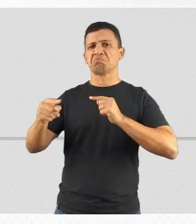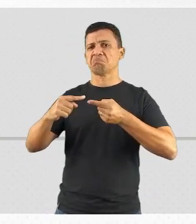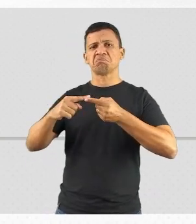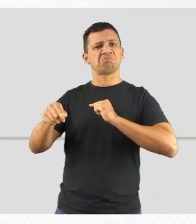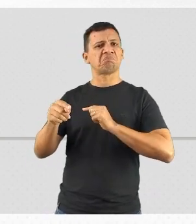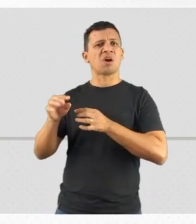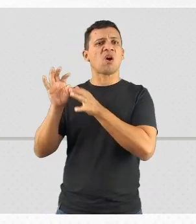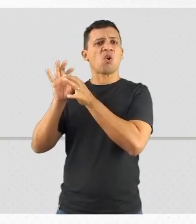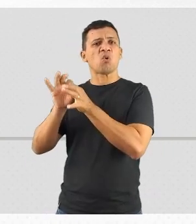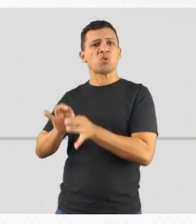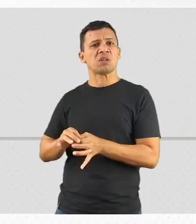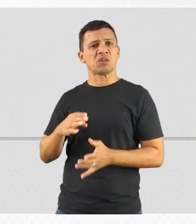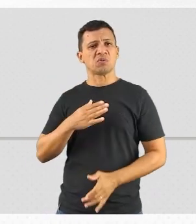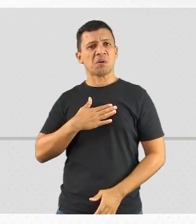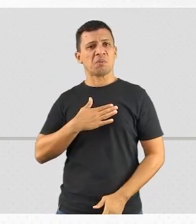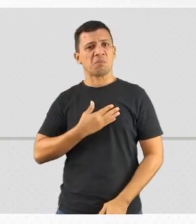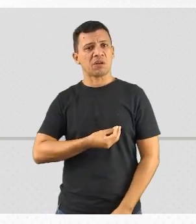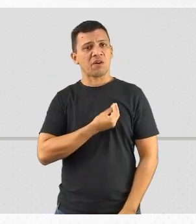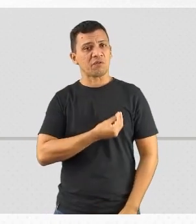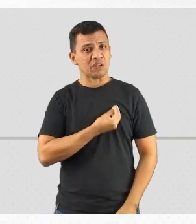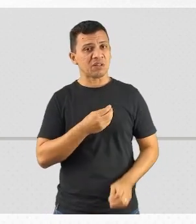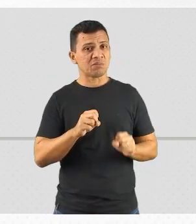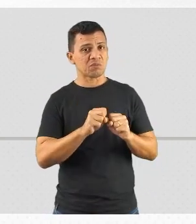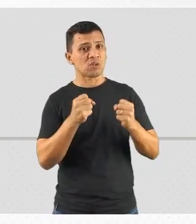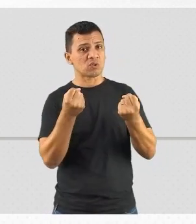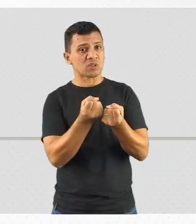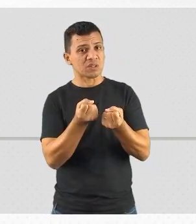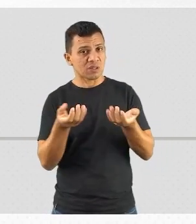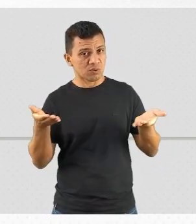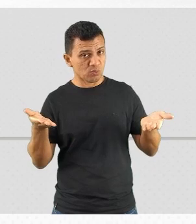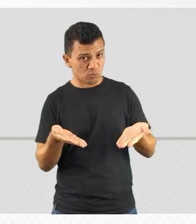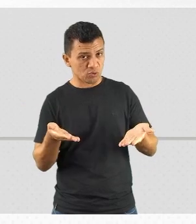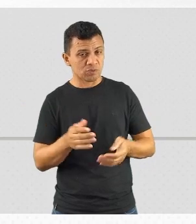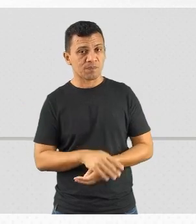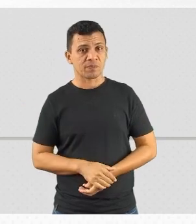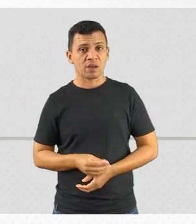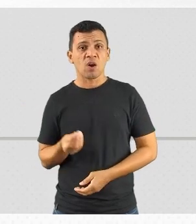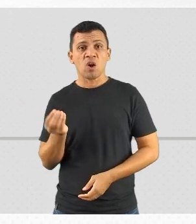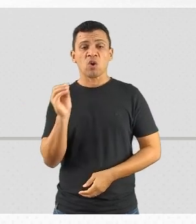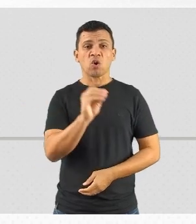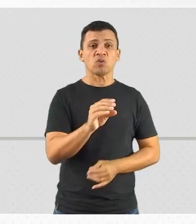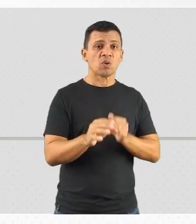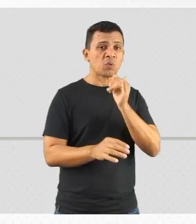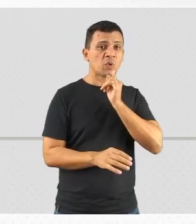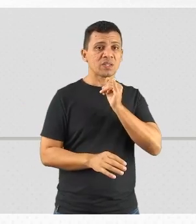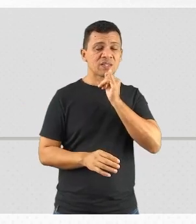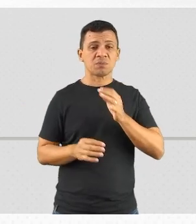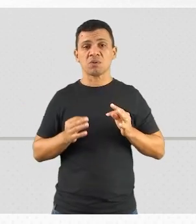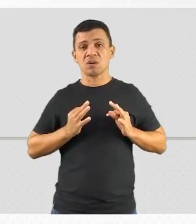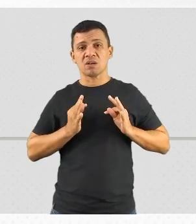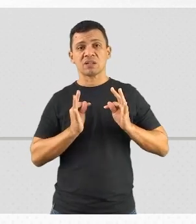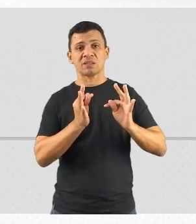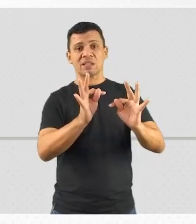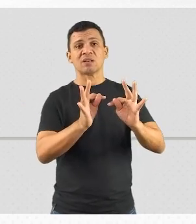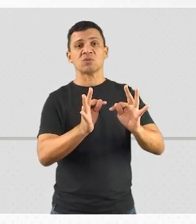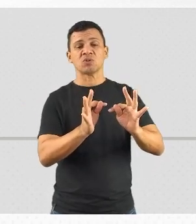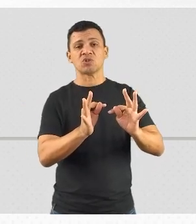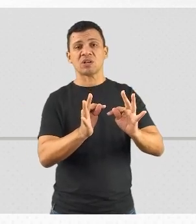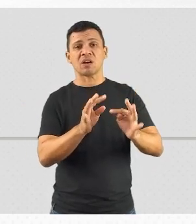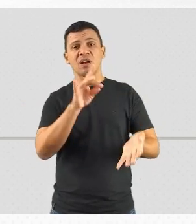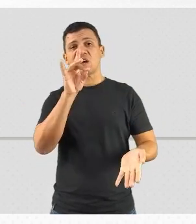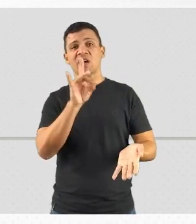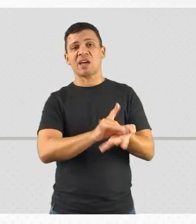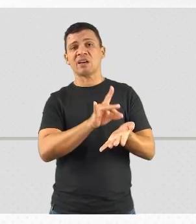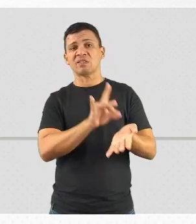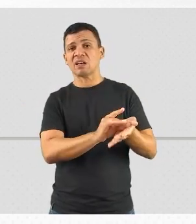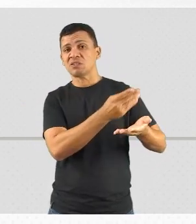contexto de vivência, à sociedade atual, se eu coloco um exemplo, coloco tecnologias de uma outra realidade